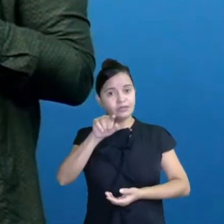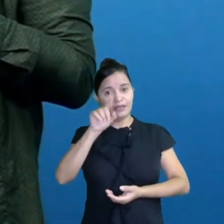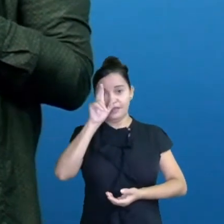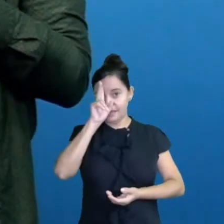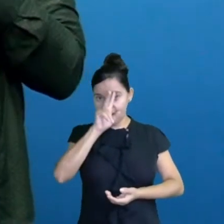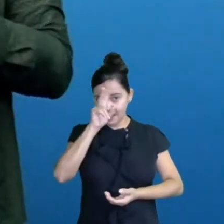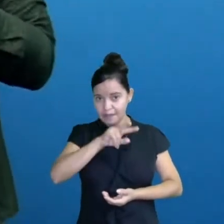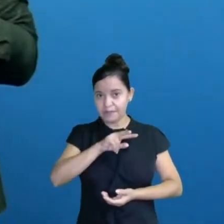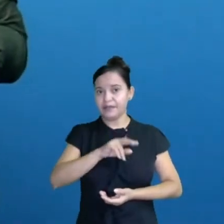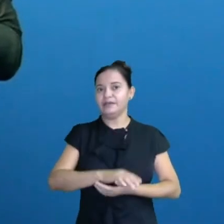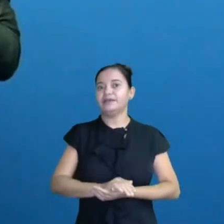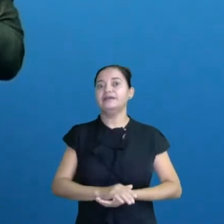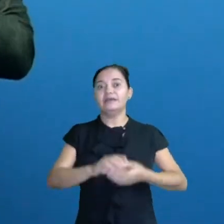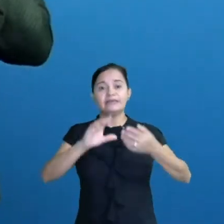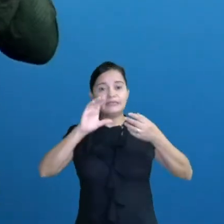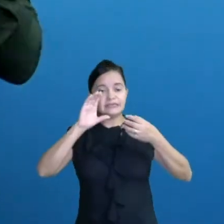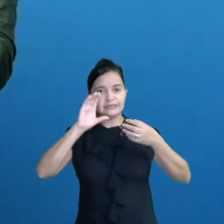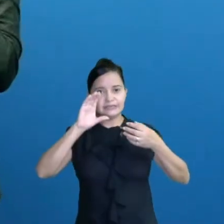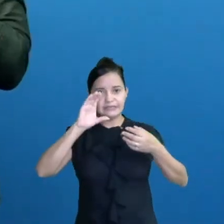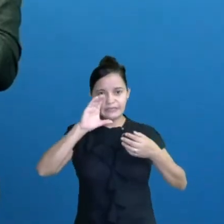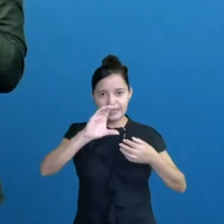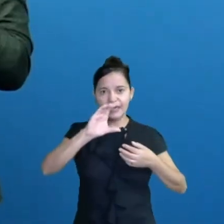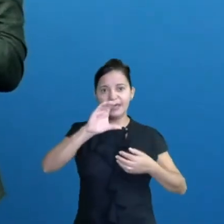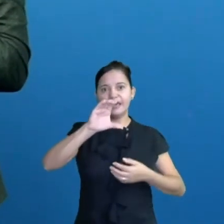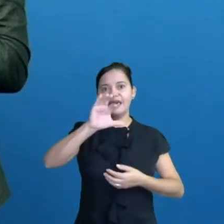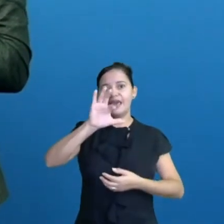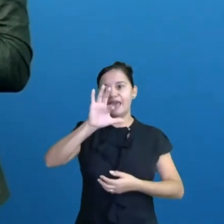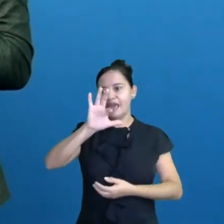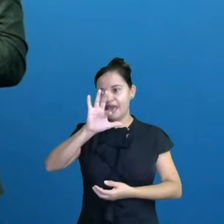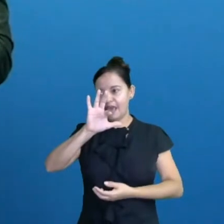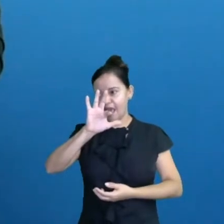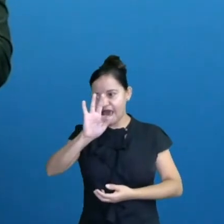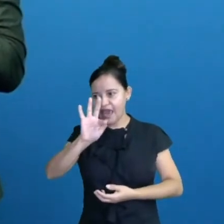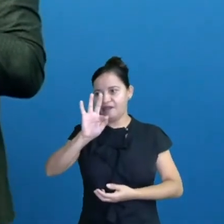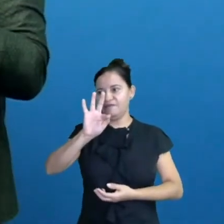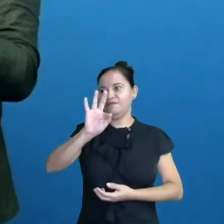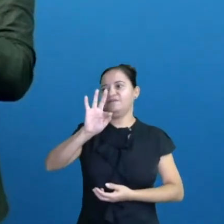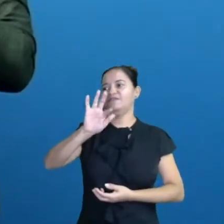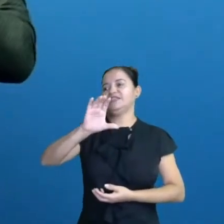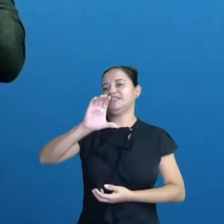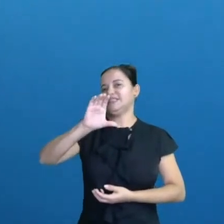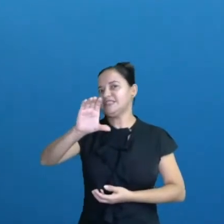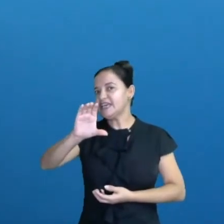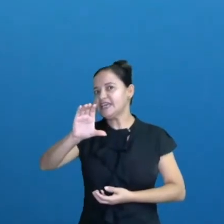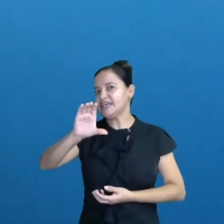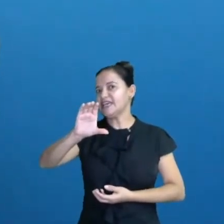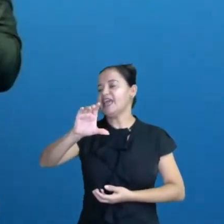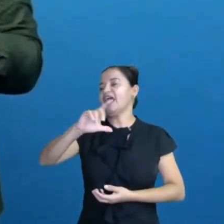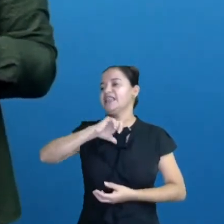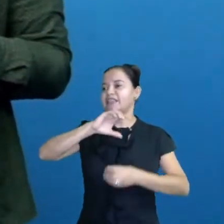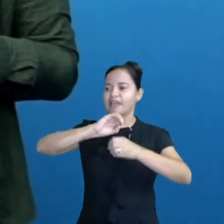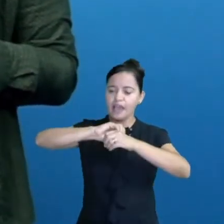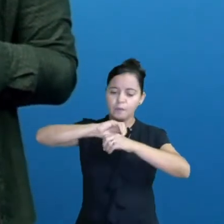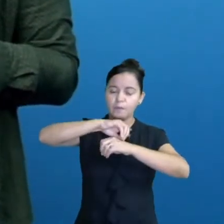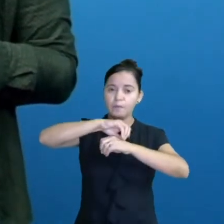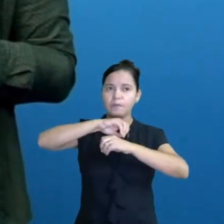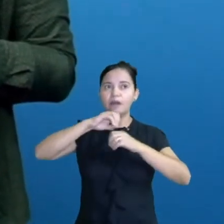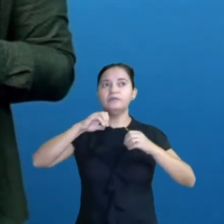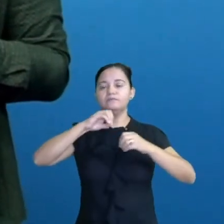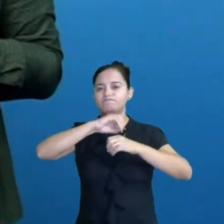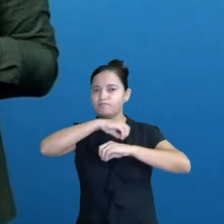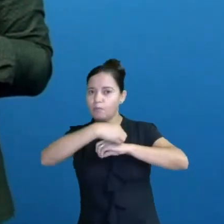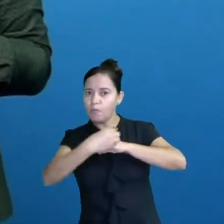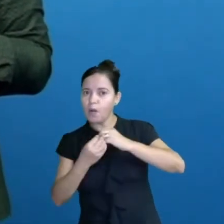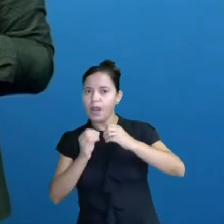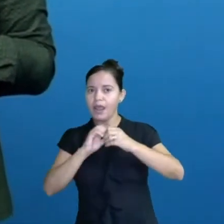gente. O chamado CFC, os clorofluorcarbono. Esses agentes químicos, essas moléculas químicas, gente, elas destroem